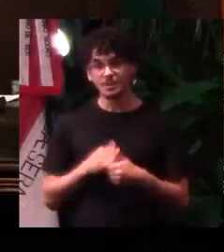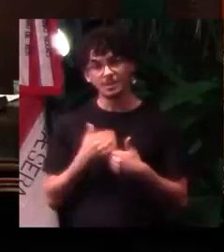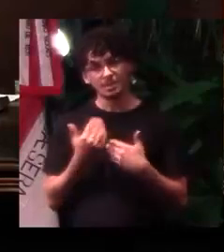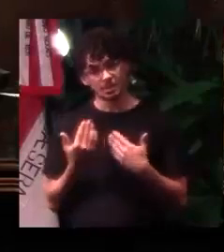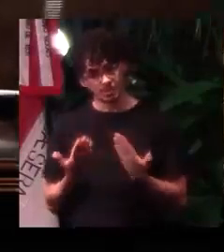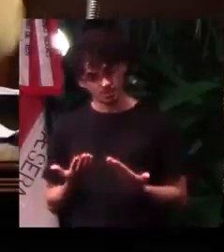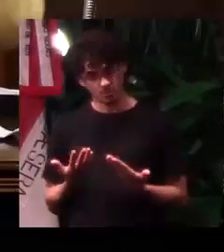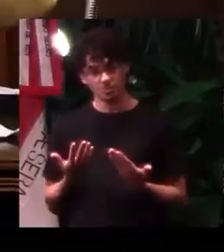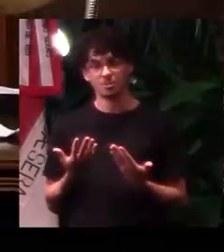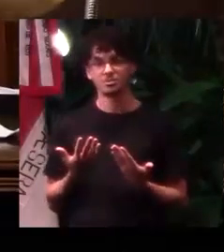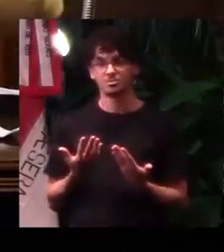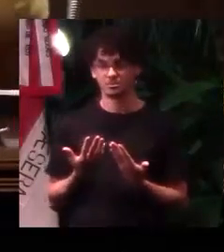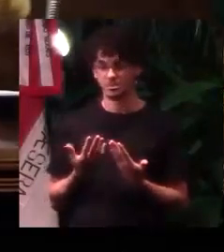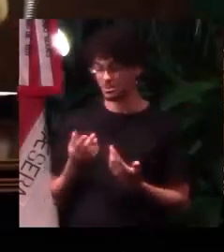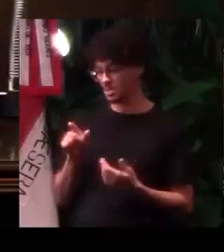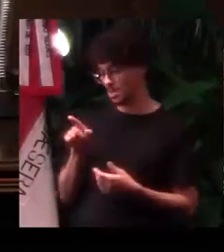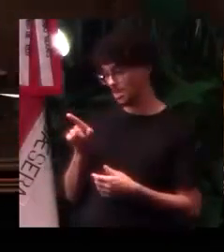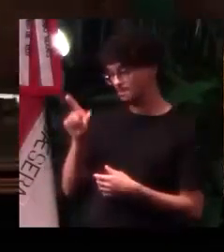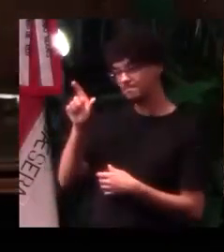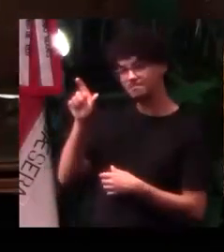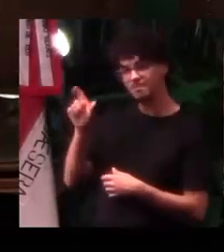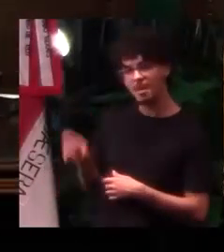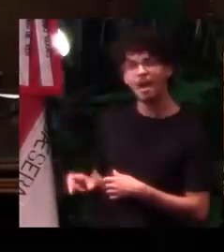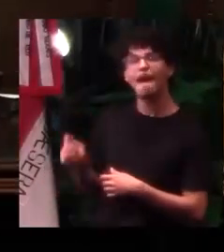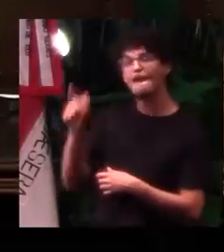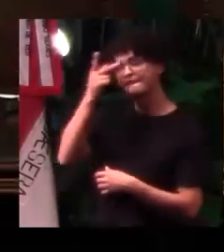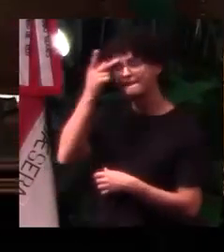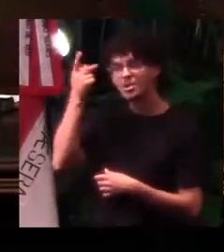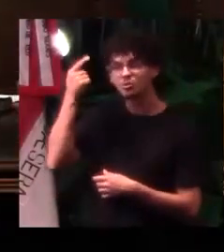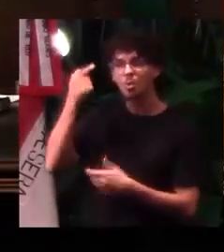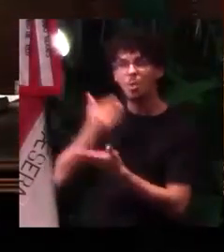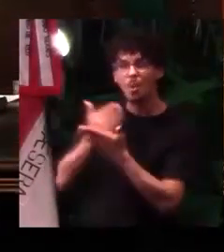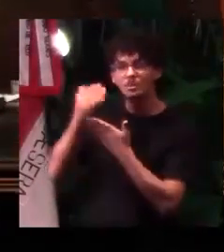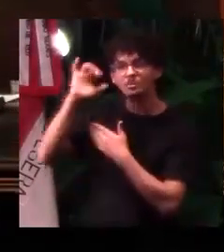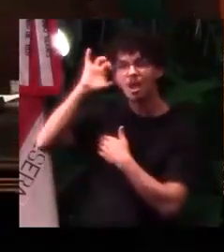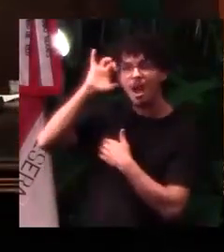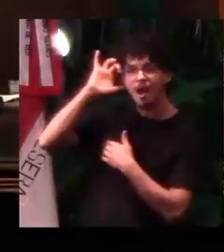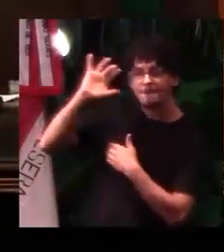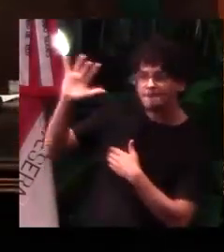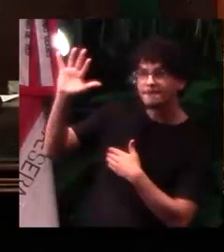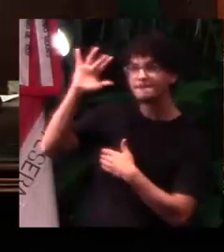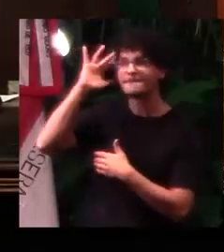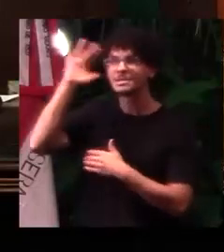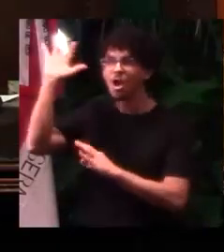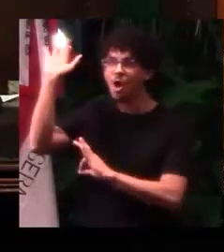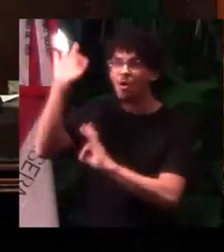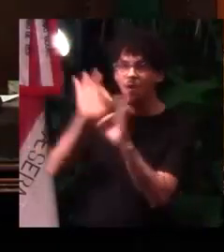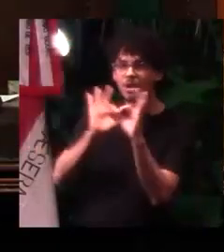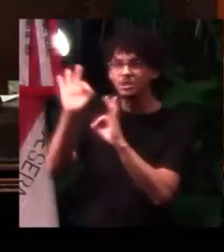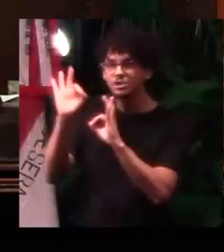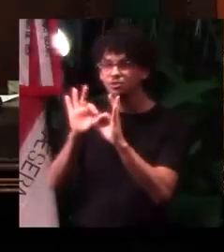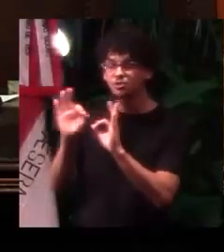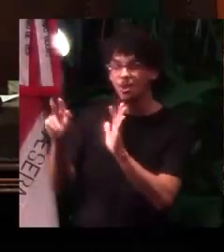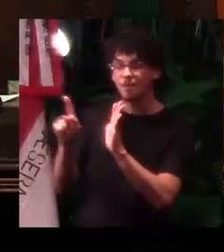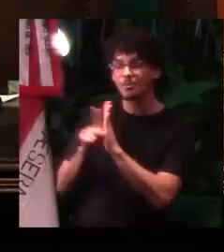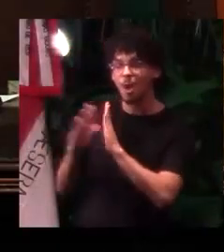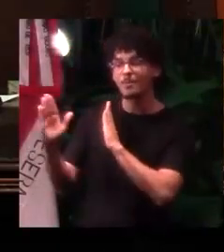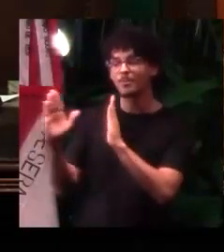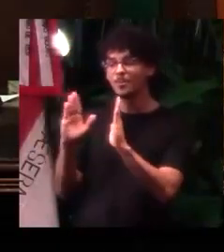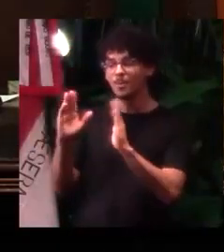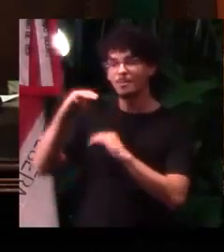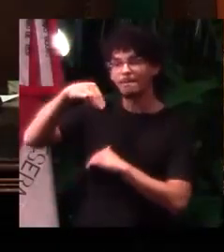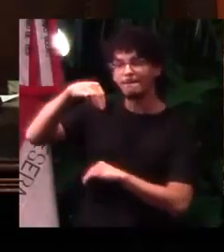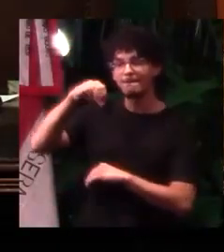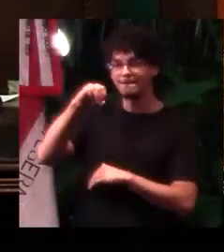ver de um dos elaboradores, de um dos pensadores sistemáticos da modernidade, desse início